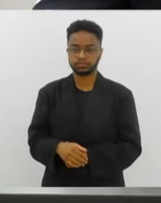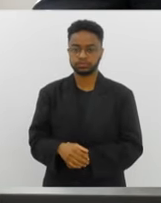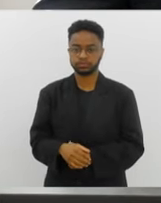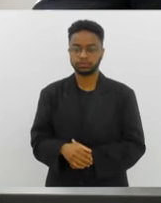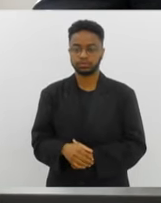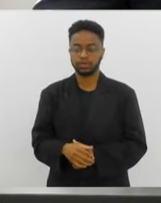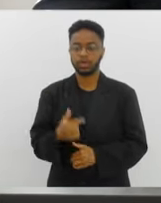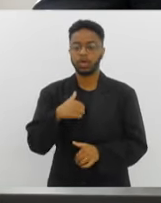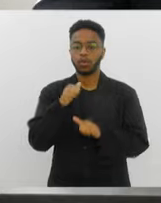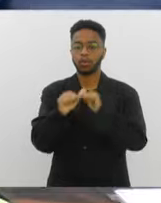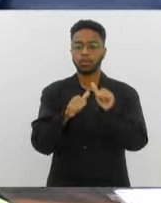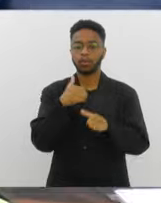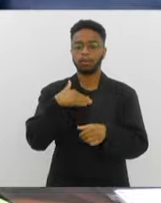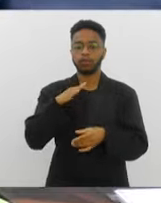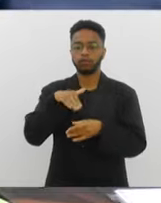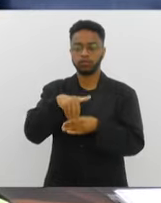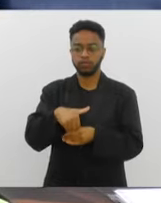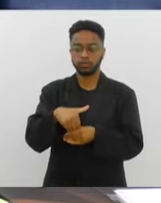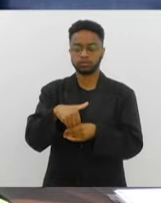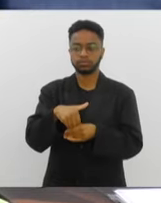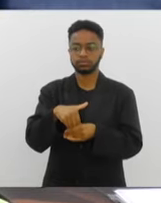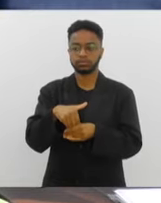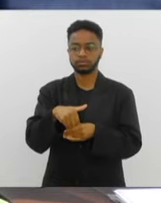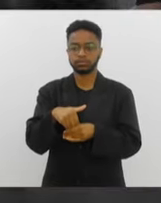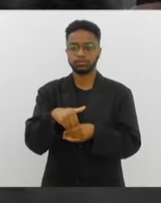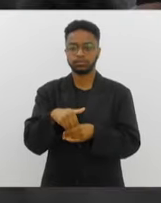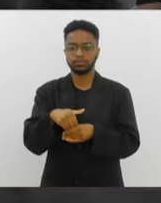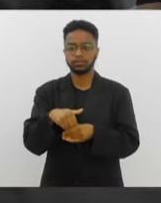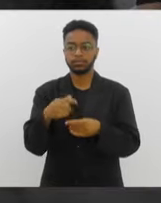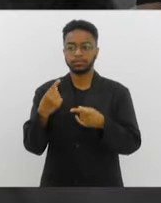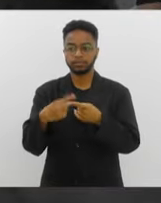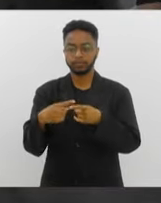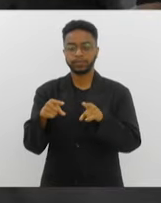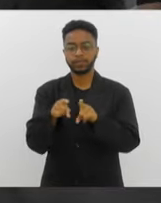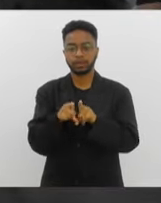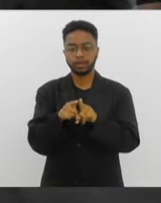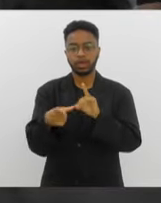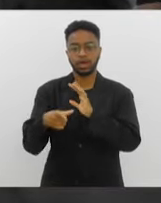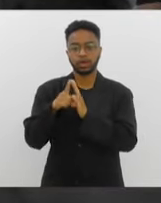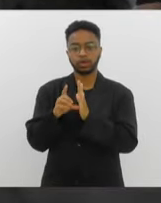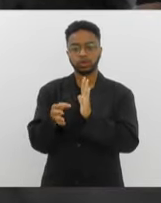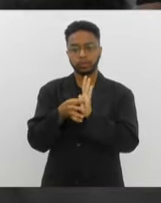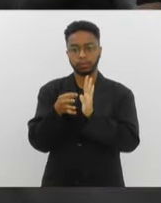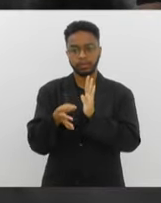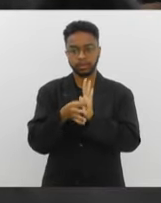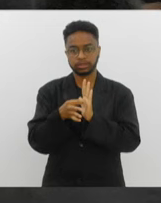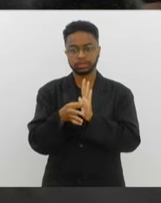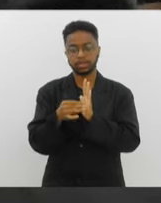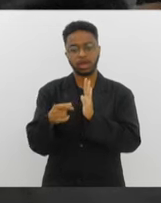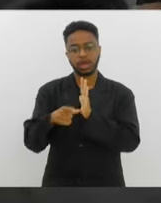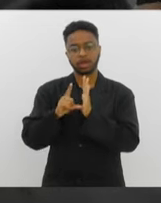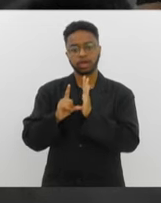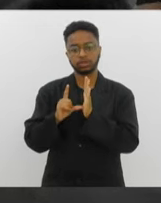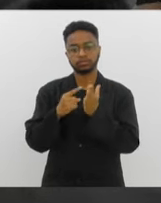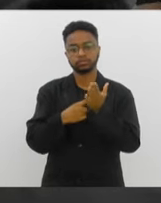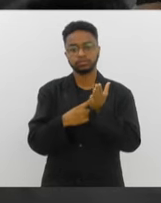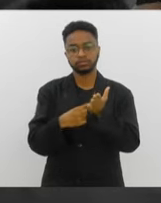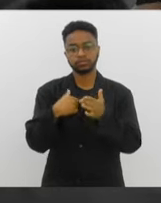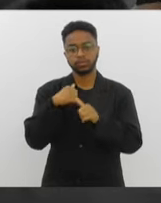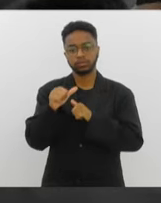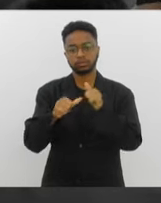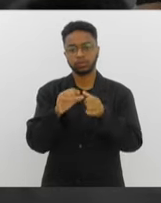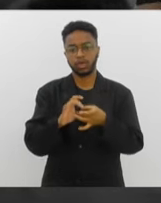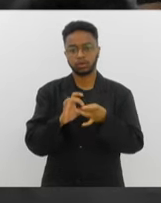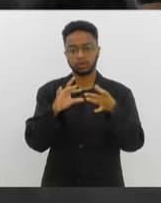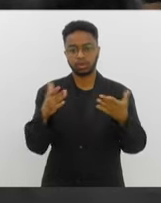estou retificando meu voto. Esse é mais um daqueles casos que o parecer anterior, que eu estava transformando em autorizativo, então